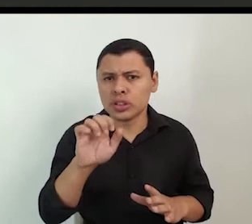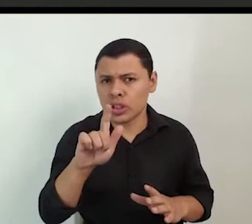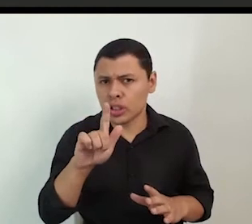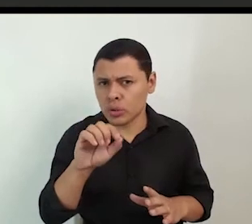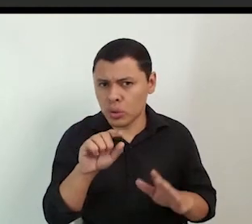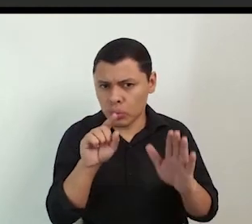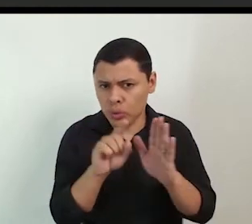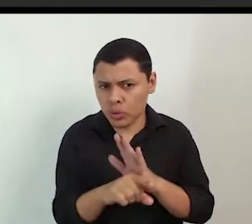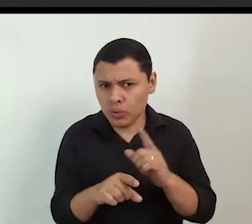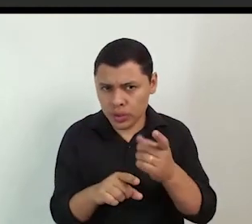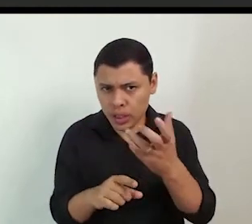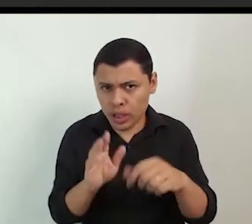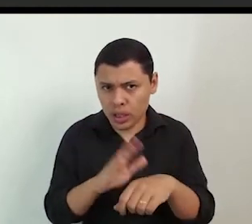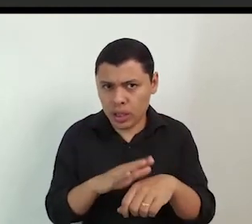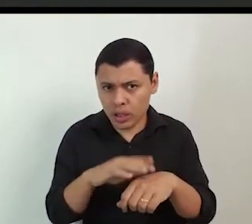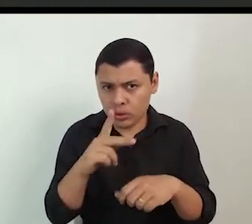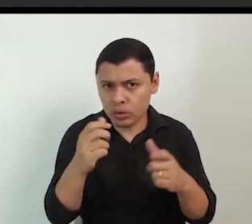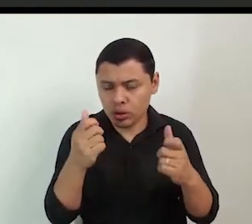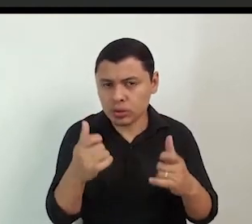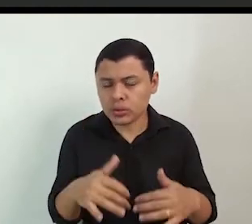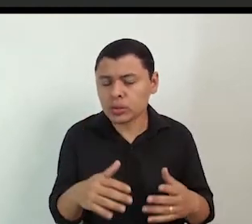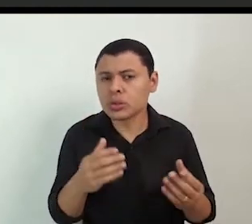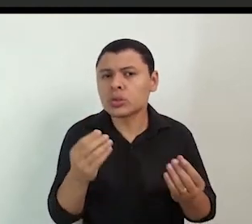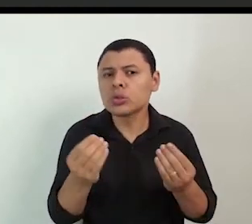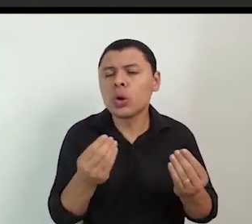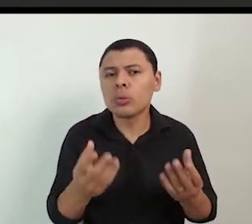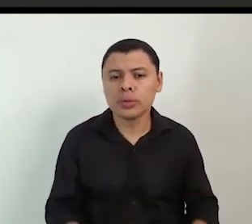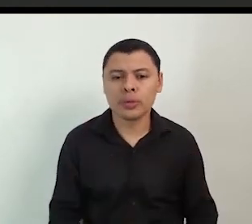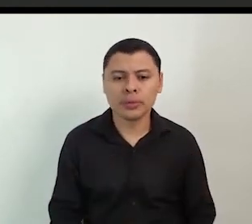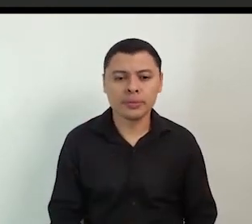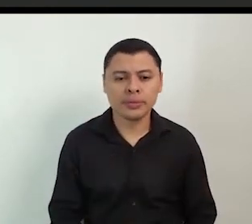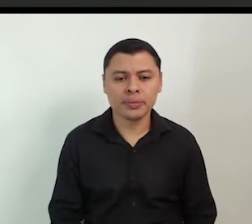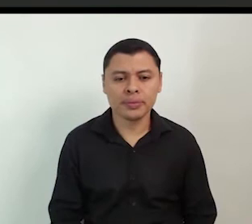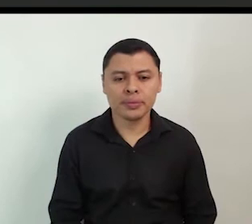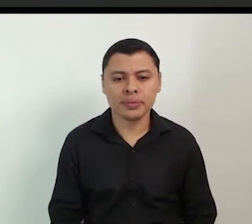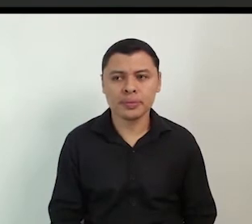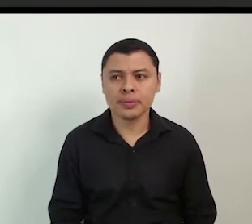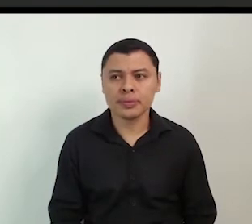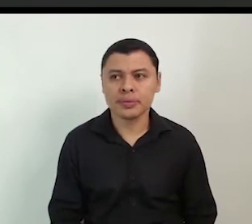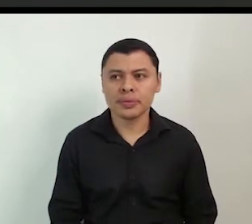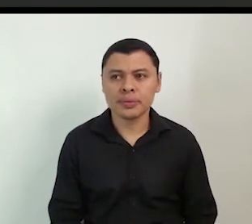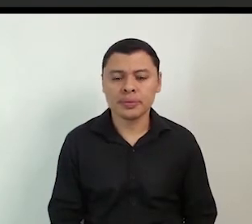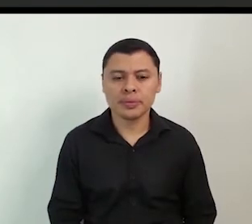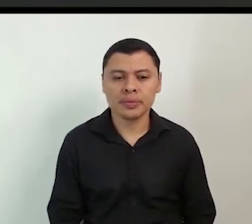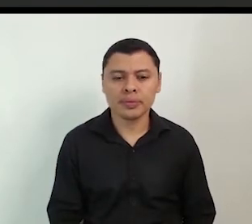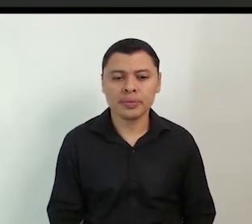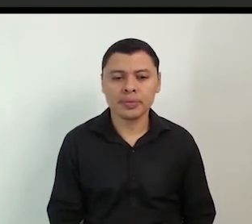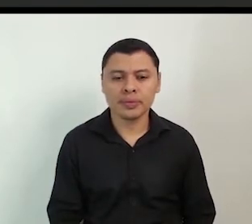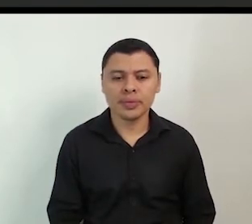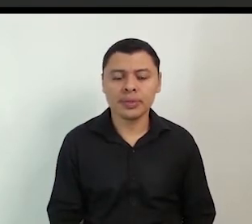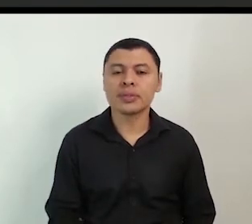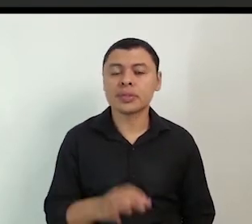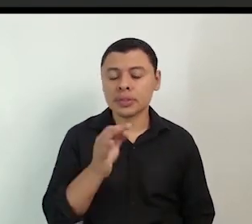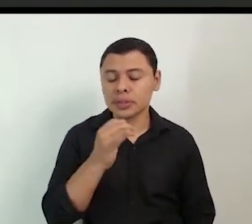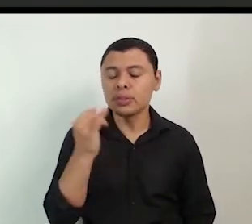tratar desse tema? Como que a gente aborda? Bora lá. Então, é muito importante que a